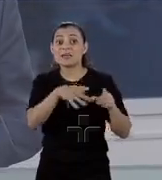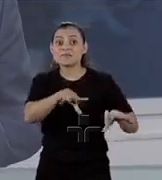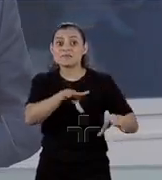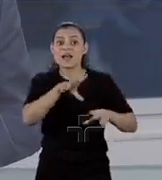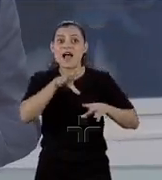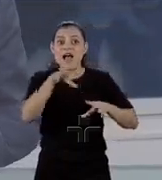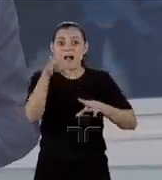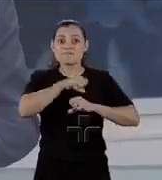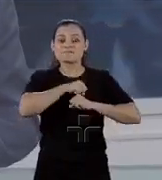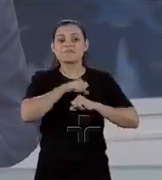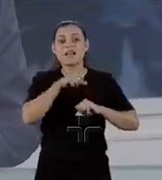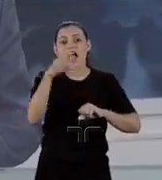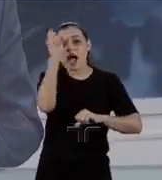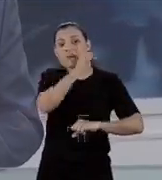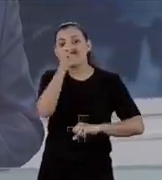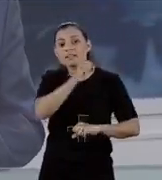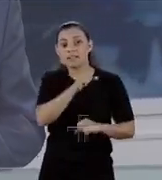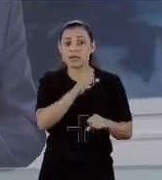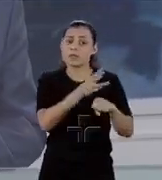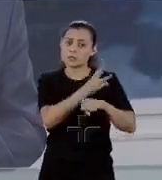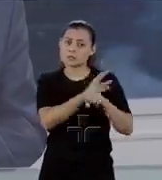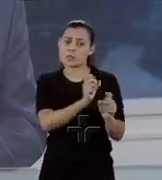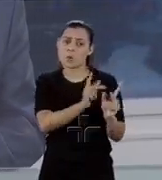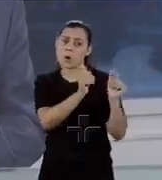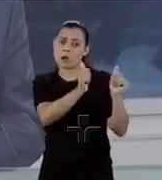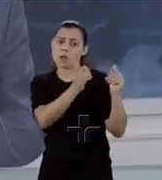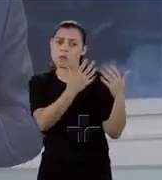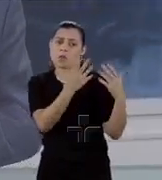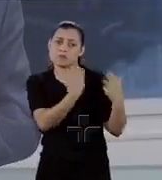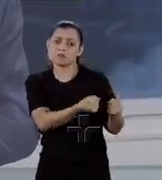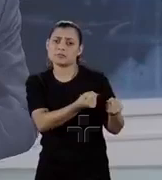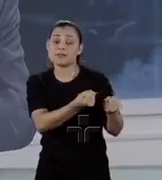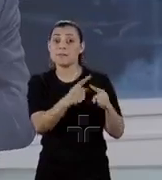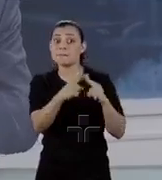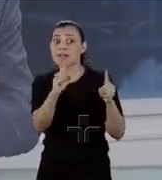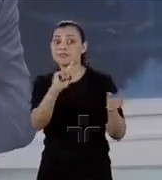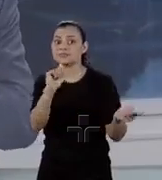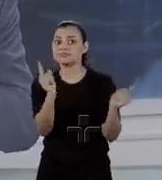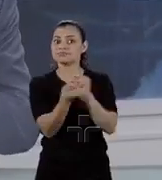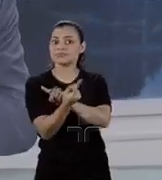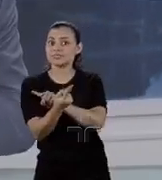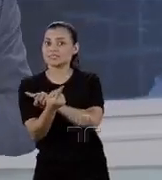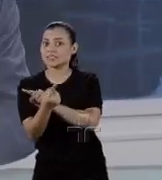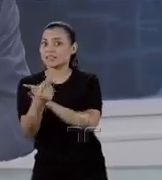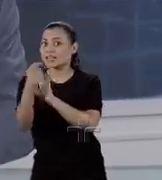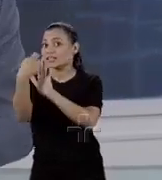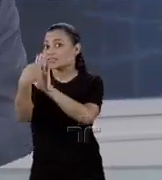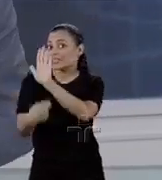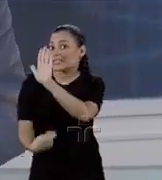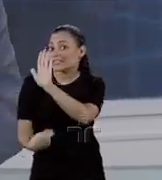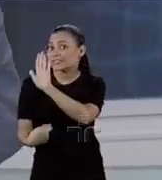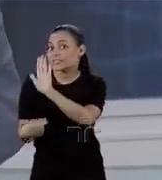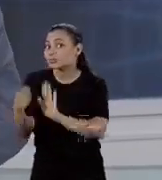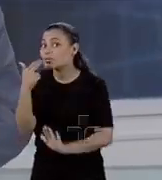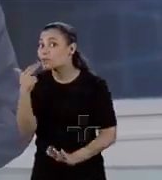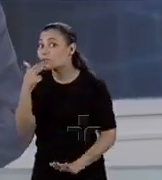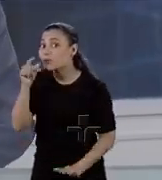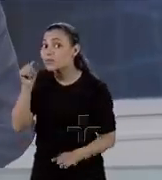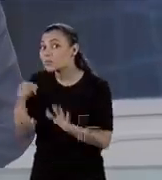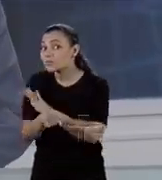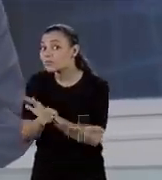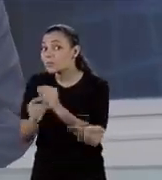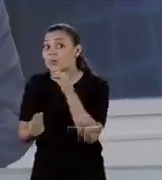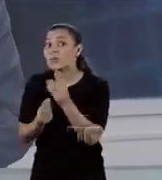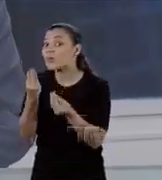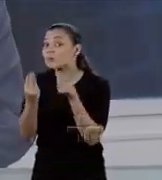dizer, enquanto está no aplicativo é uma coisa, mas quando isso se transforma, incorporado à própria língua, qual tipo de impacto